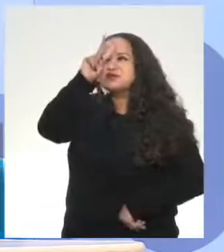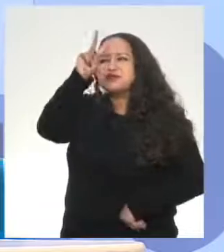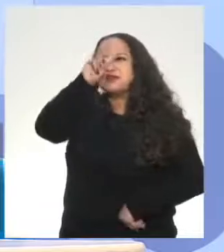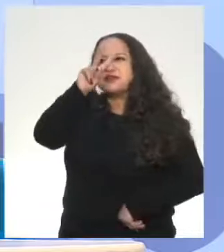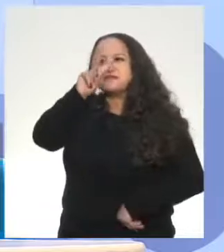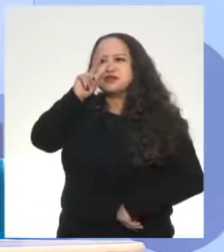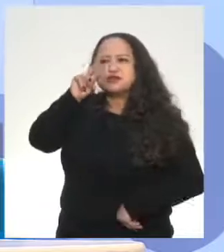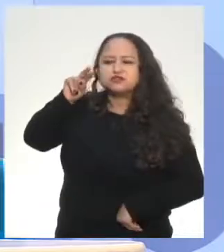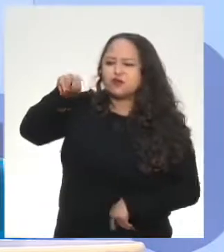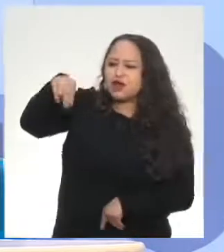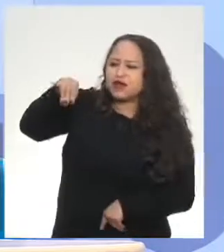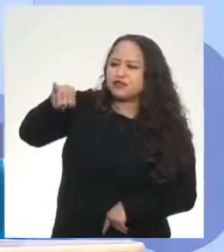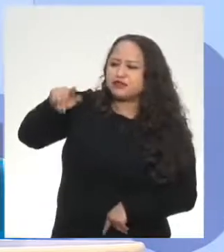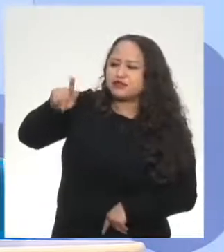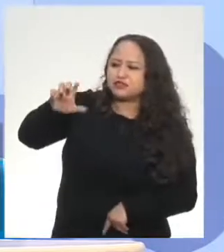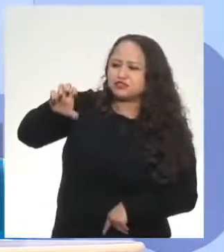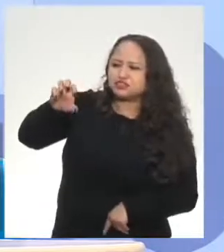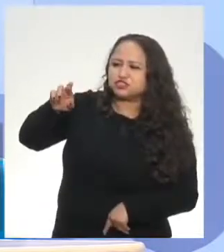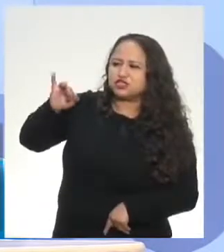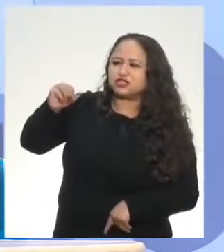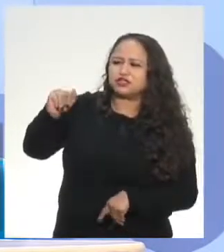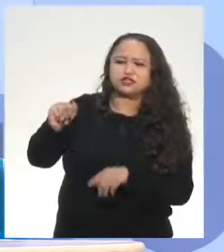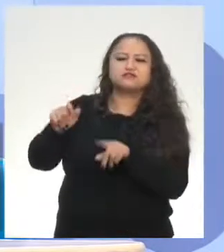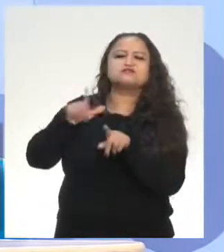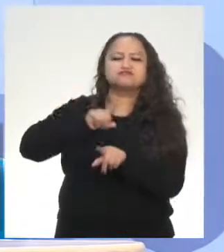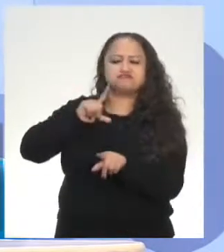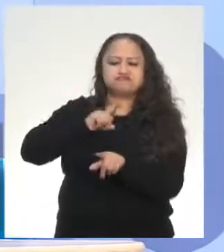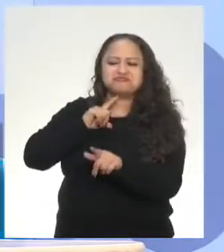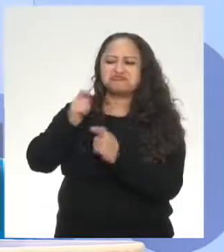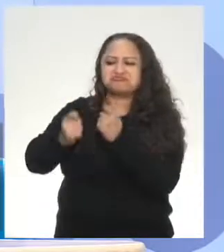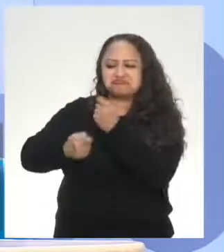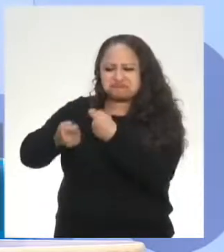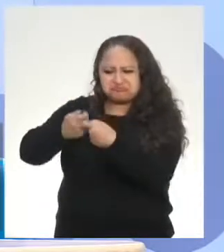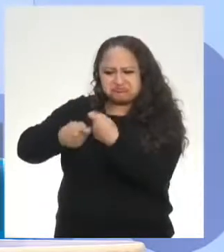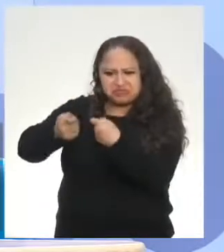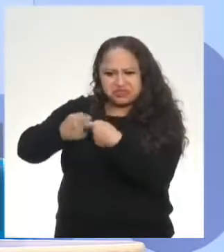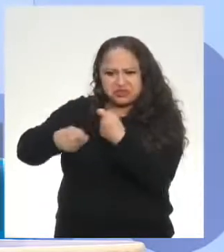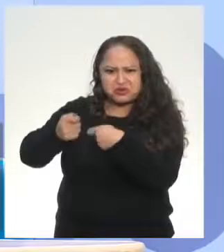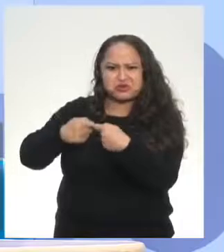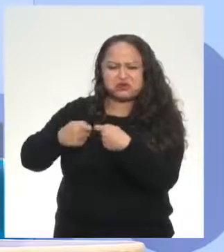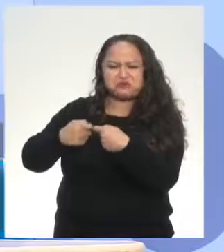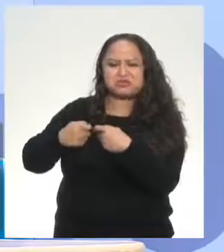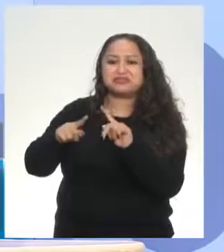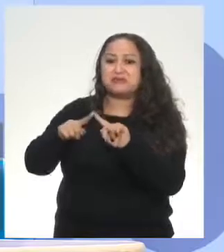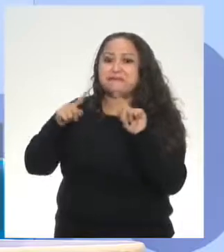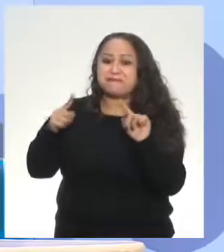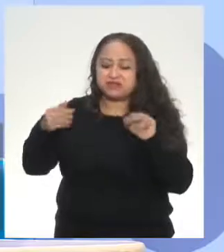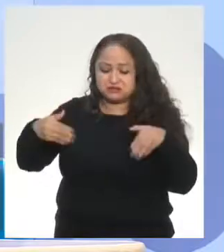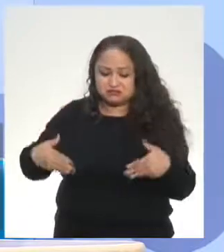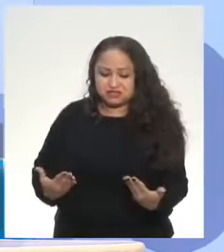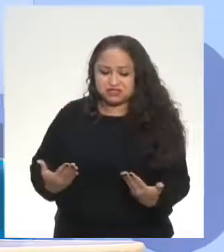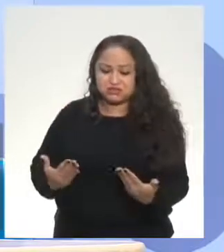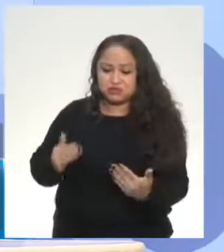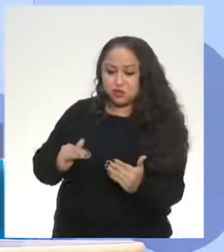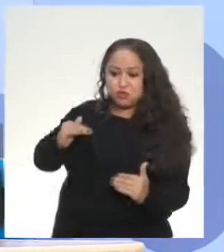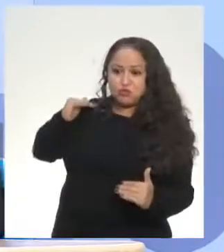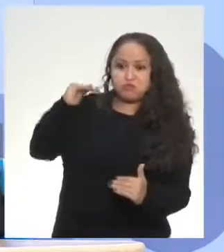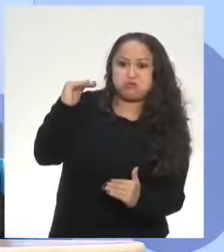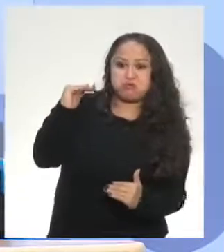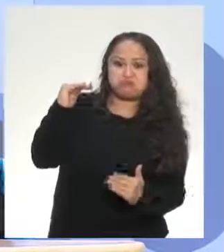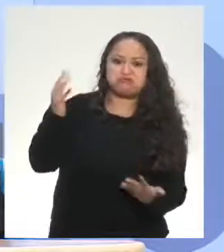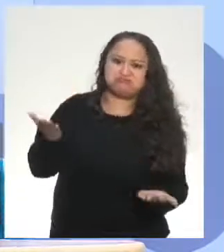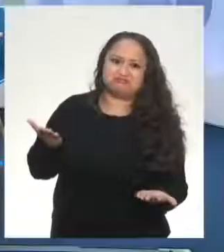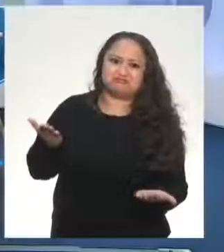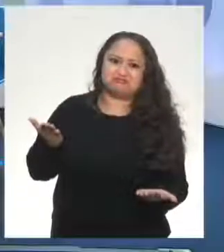né? Que é um país, tem várias questões econômicas, mas tem um crescimento populacional, uma taxa de natalidade alta, né? É extremamente alta, é